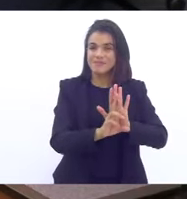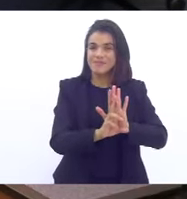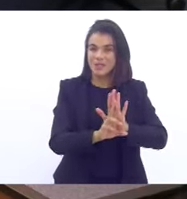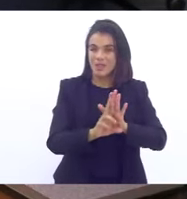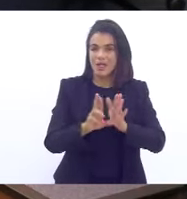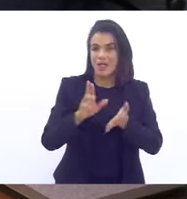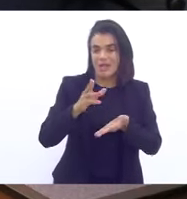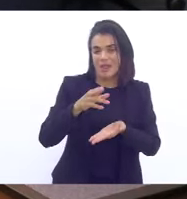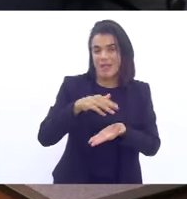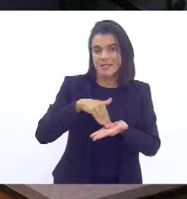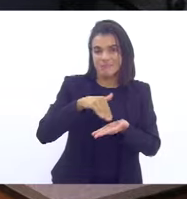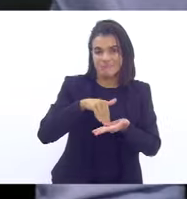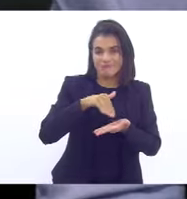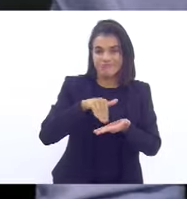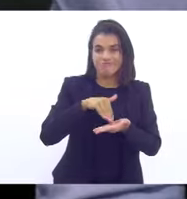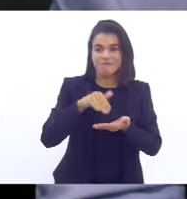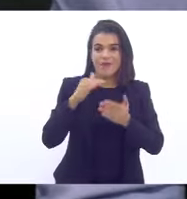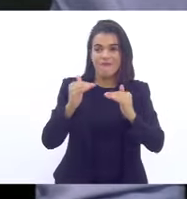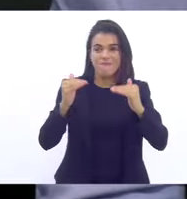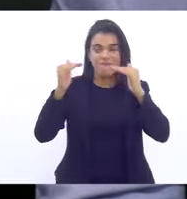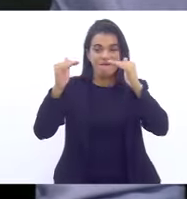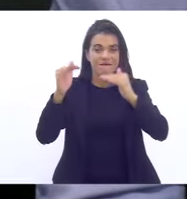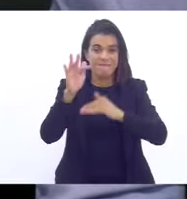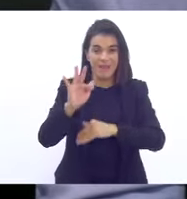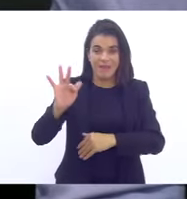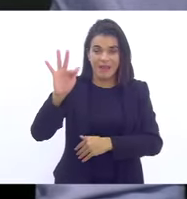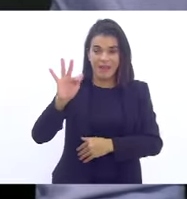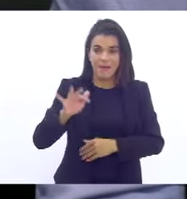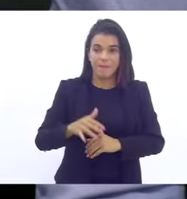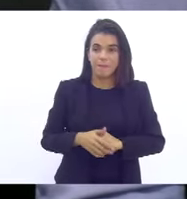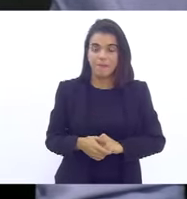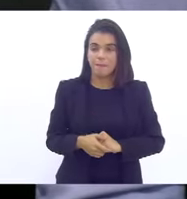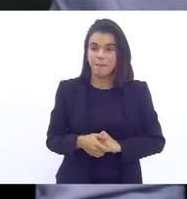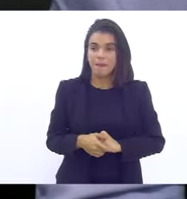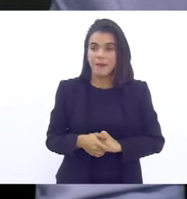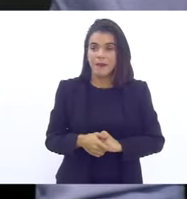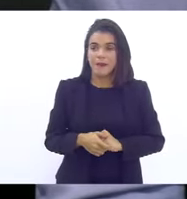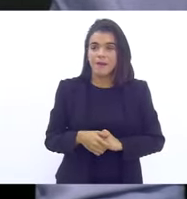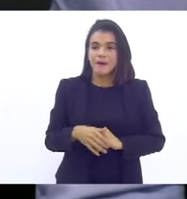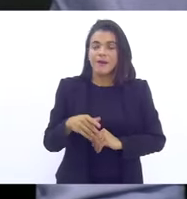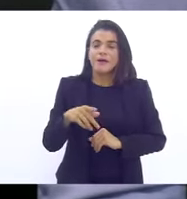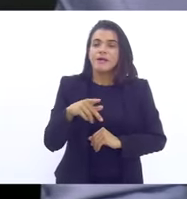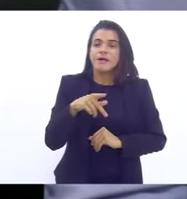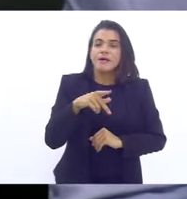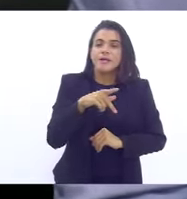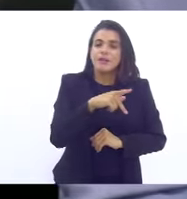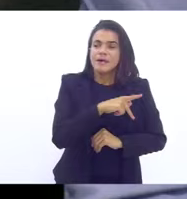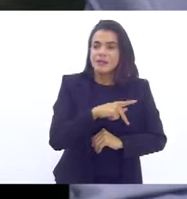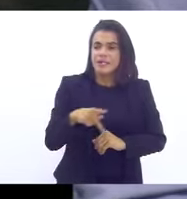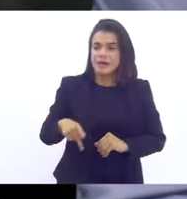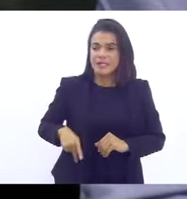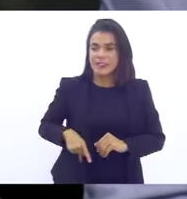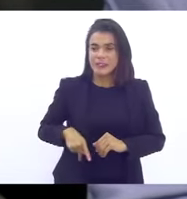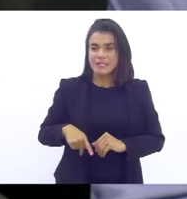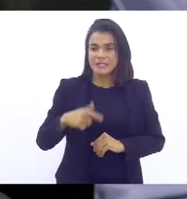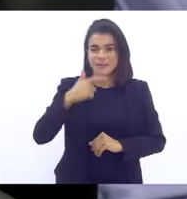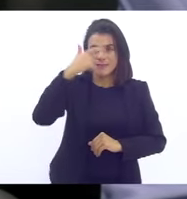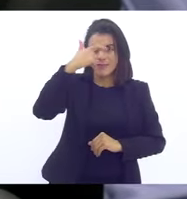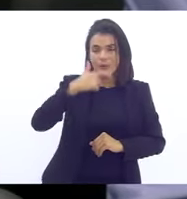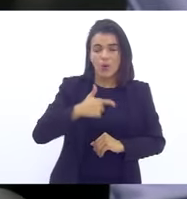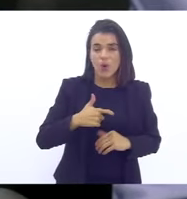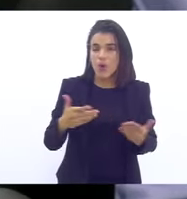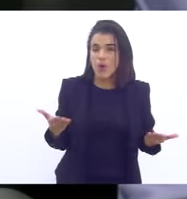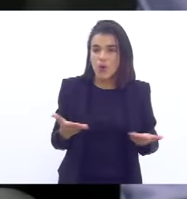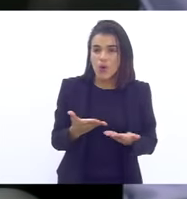Estado do Rio de Janeiro no Parlamento Federal há 16 anos. Senhor presidente, eu estou aqui na condição